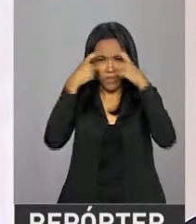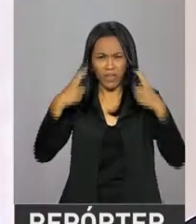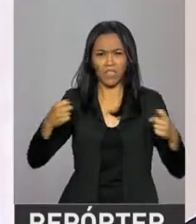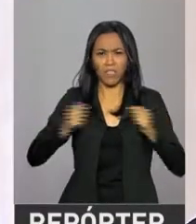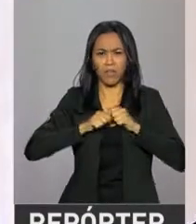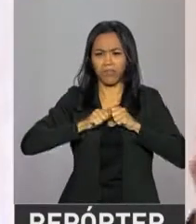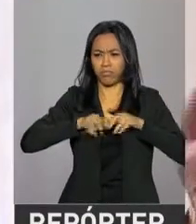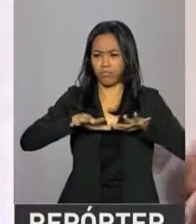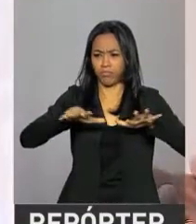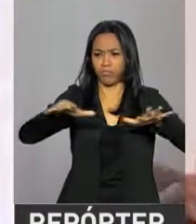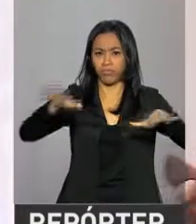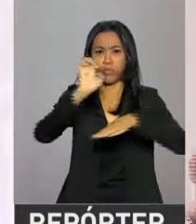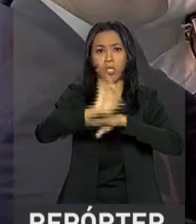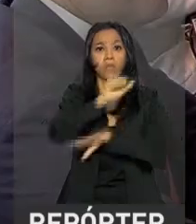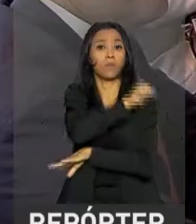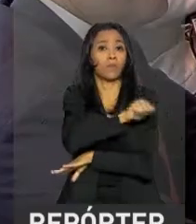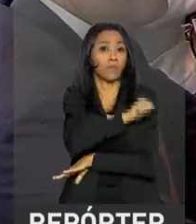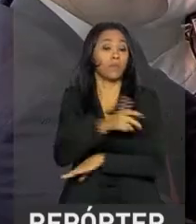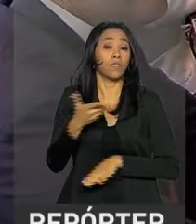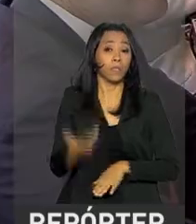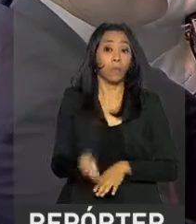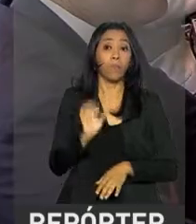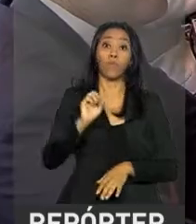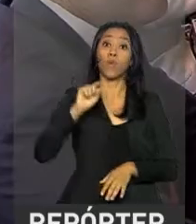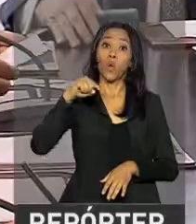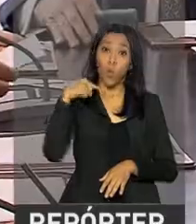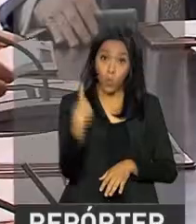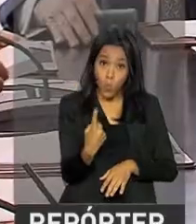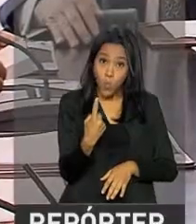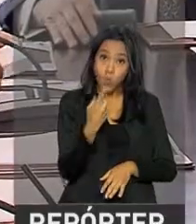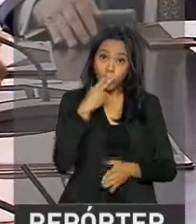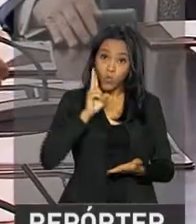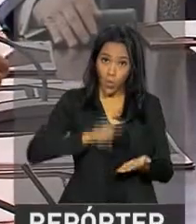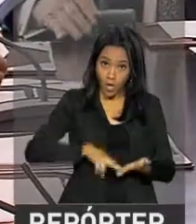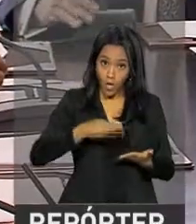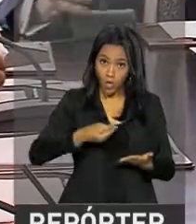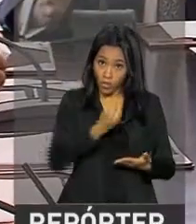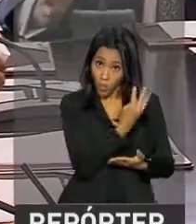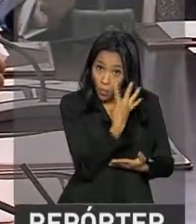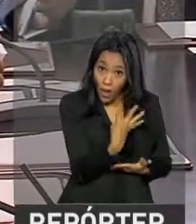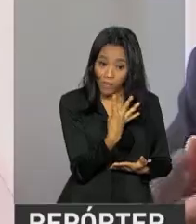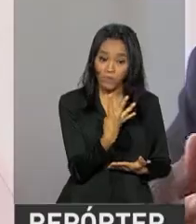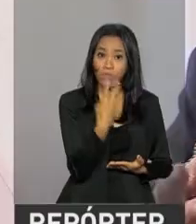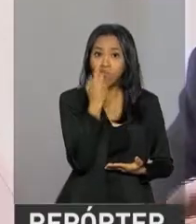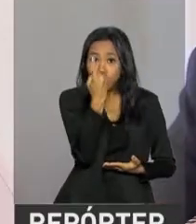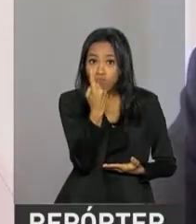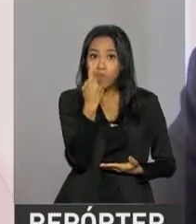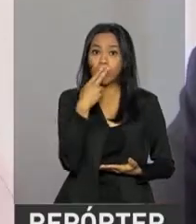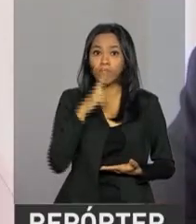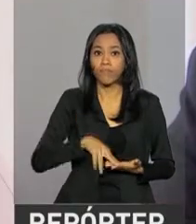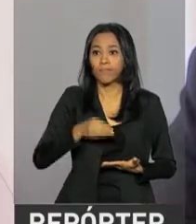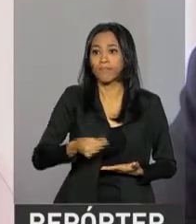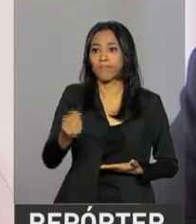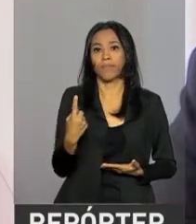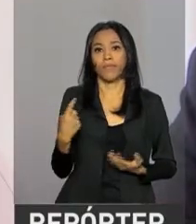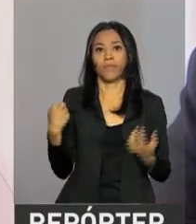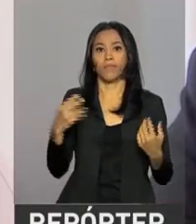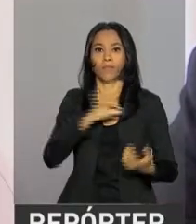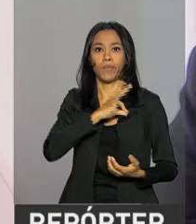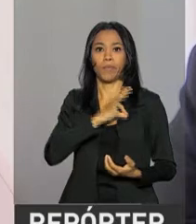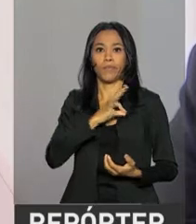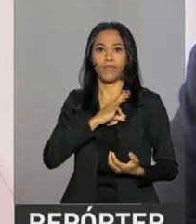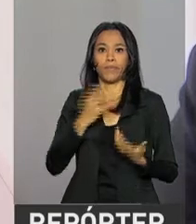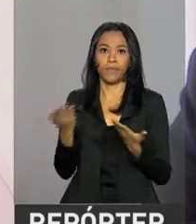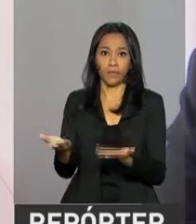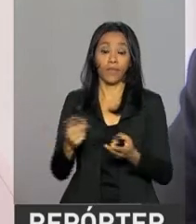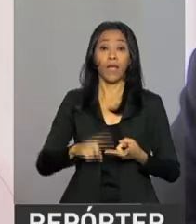ministro, 1 em cada 4 correspondências dos Correios só podem ser entregues no Rio de Janeiro com escolta armada. As crianças e